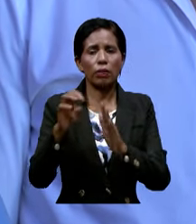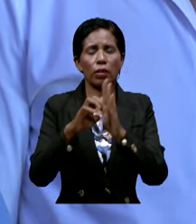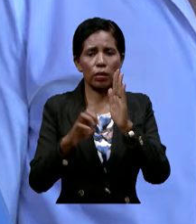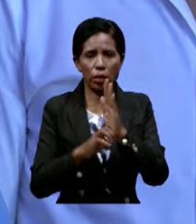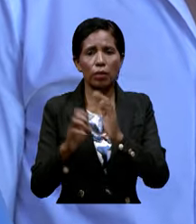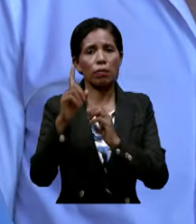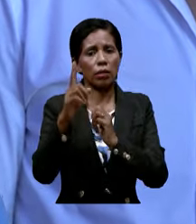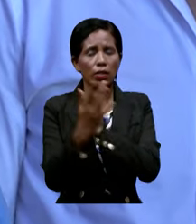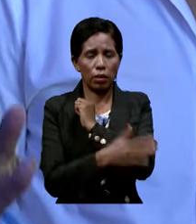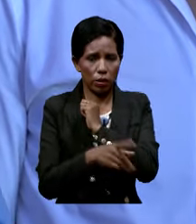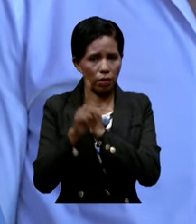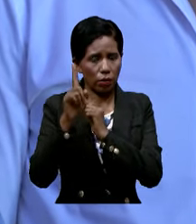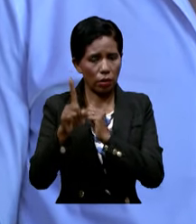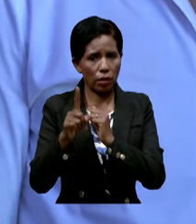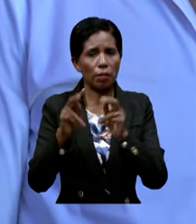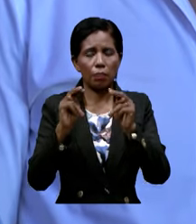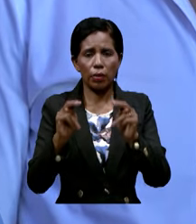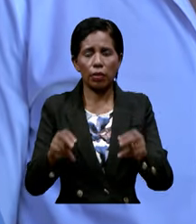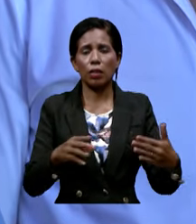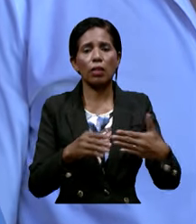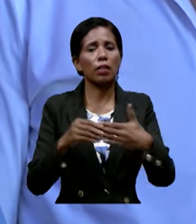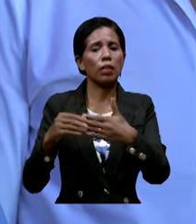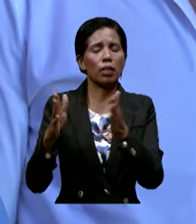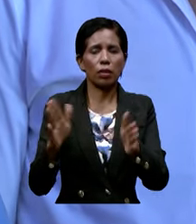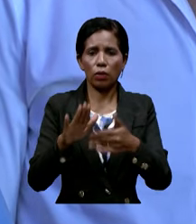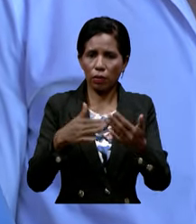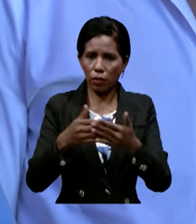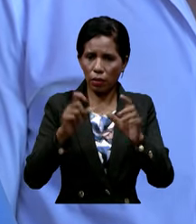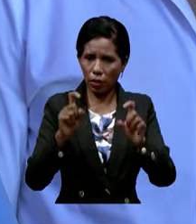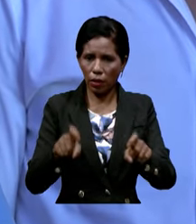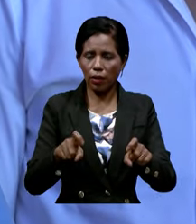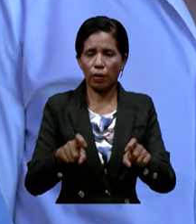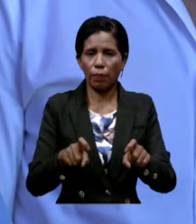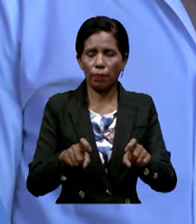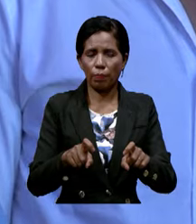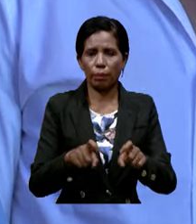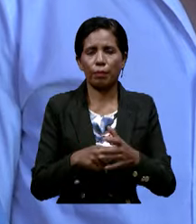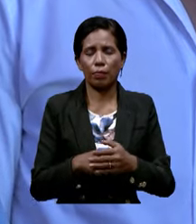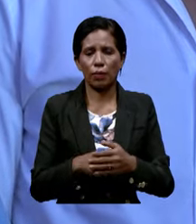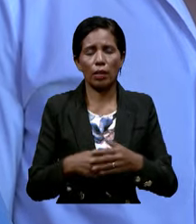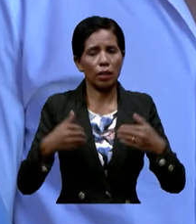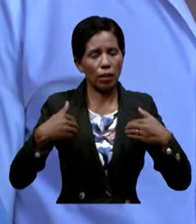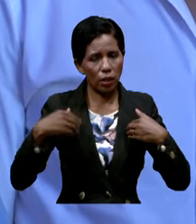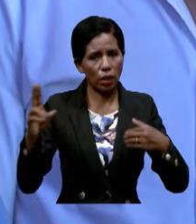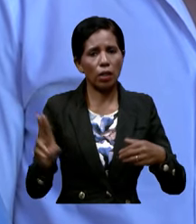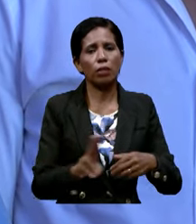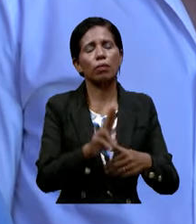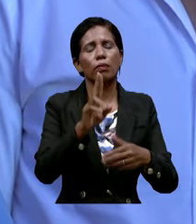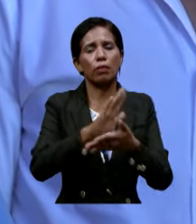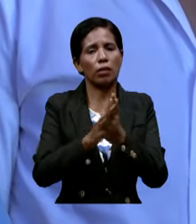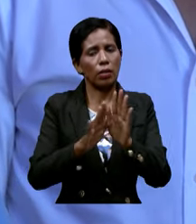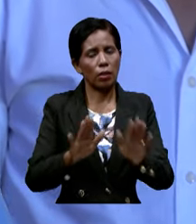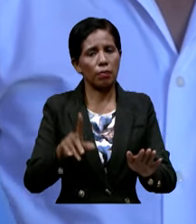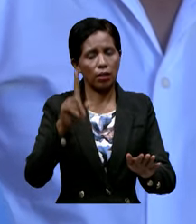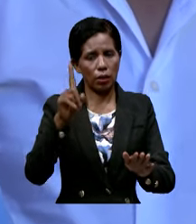ida. Prezia liderança hotot tem ki iha unidad ida.